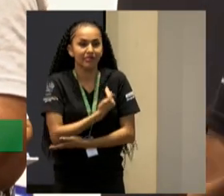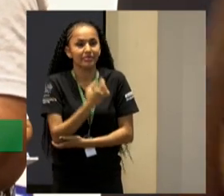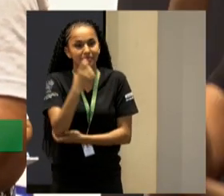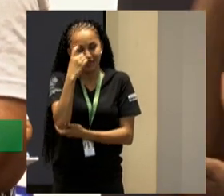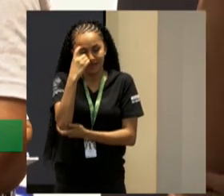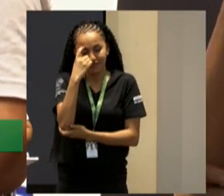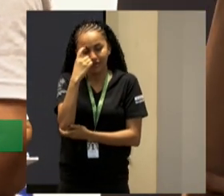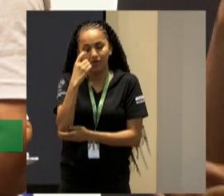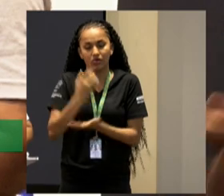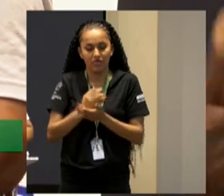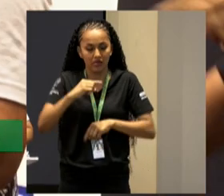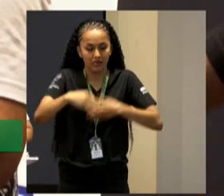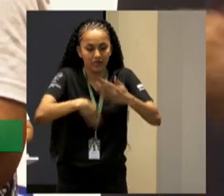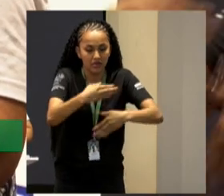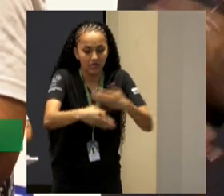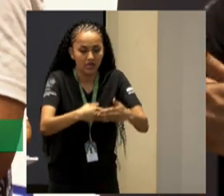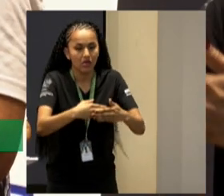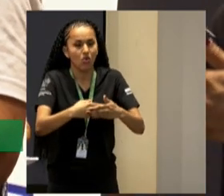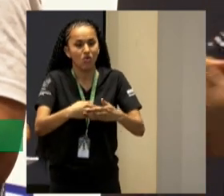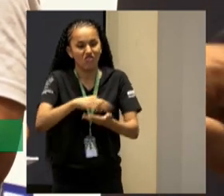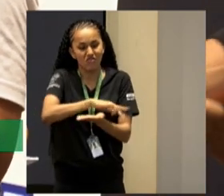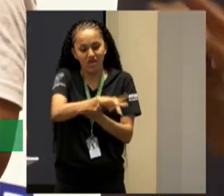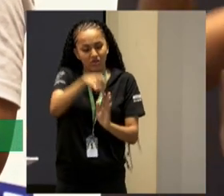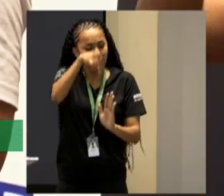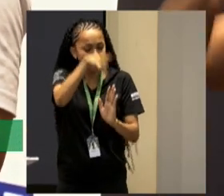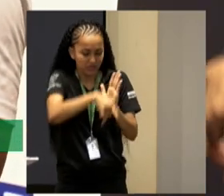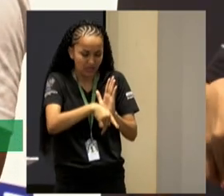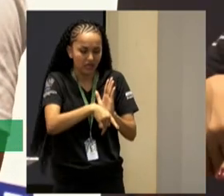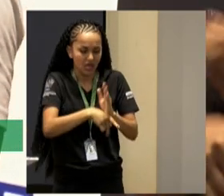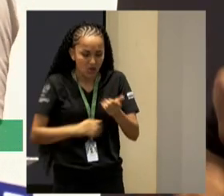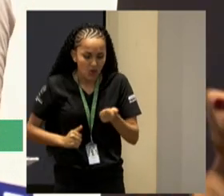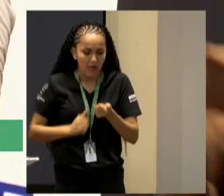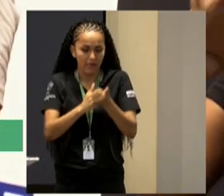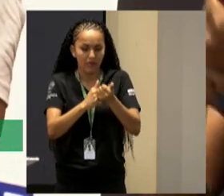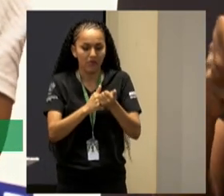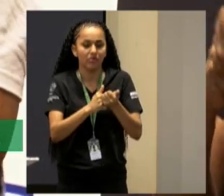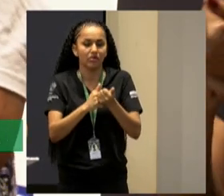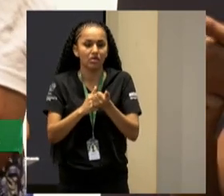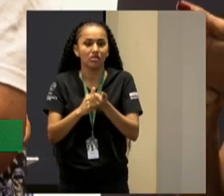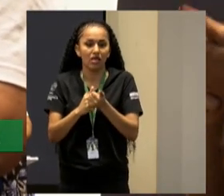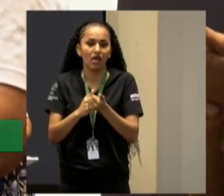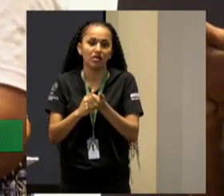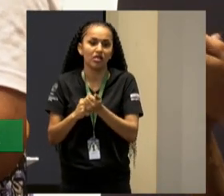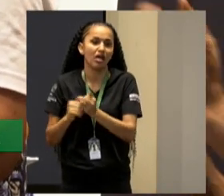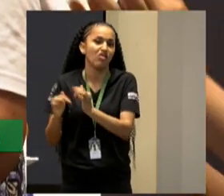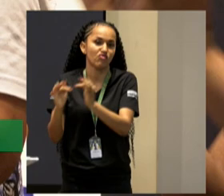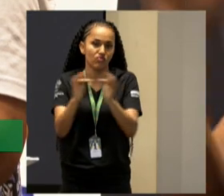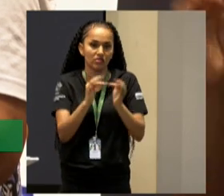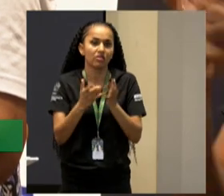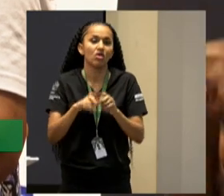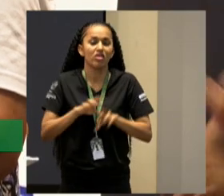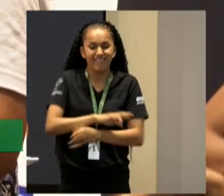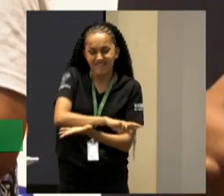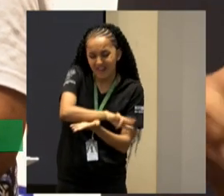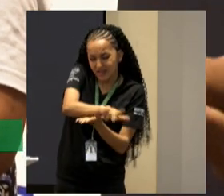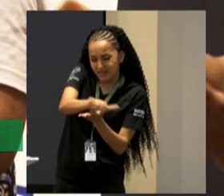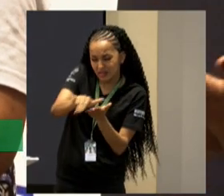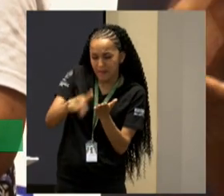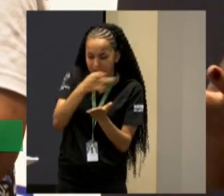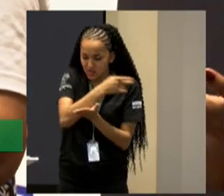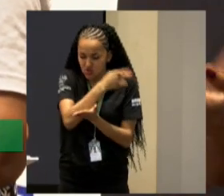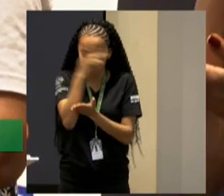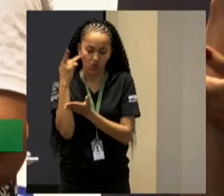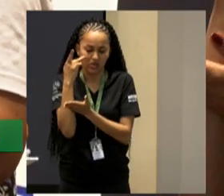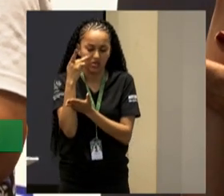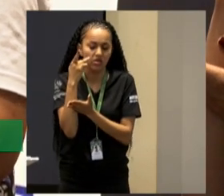a desenvolver na cidade uma série de projetos, com o apoio da Fundação Ford, em que trouxemos muitos militantes do